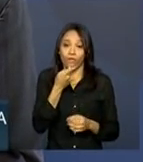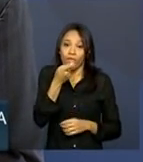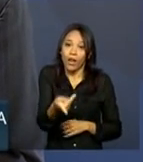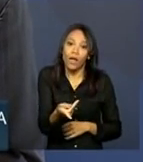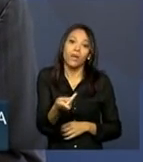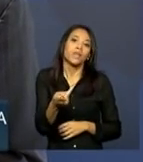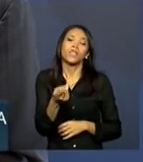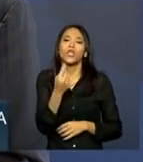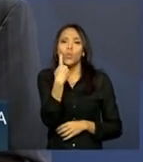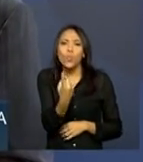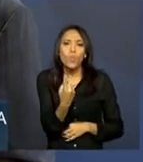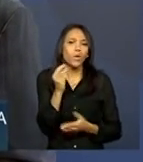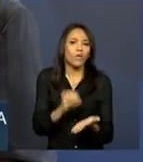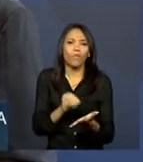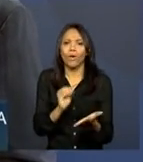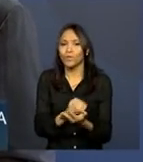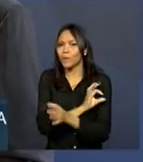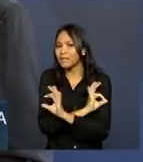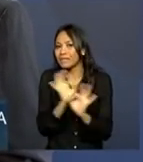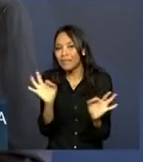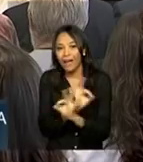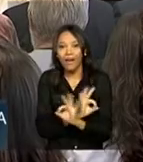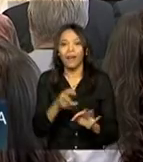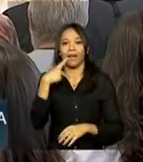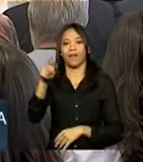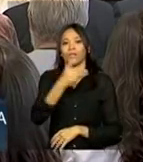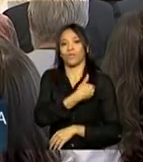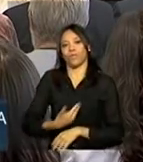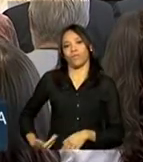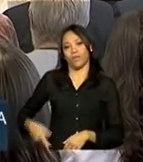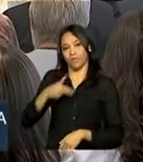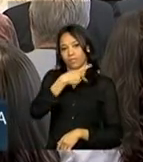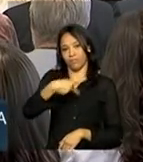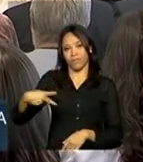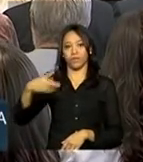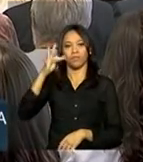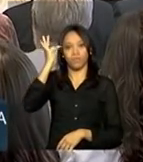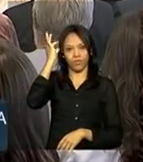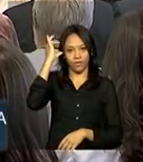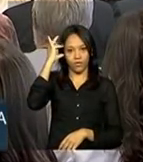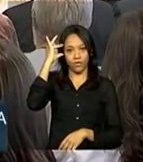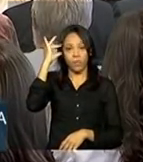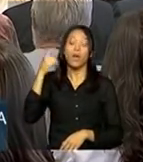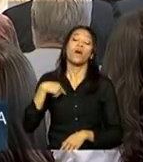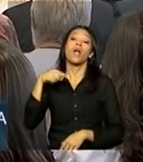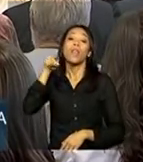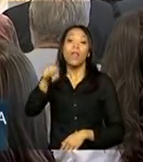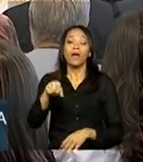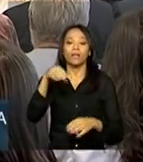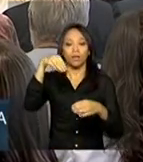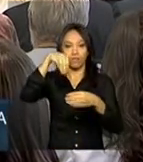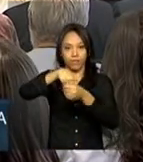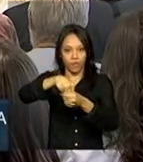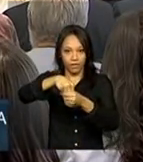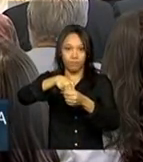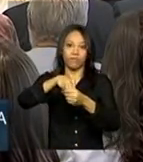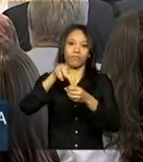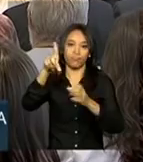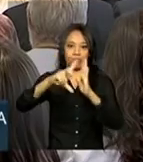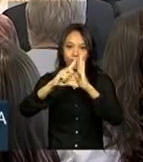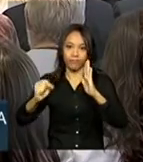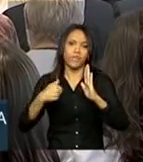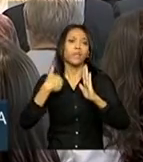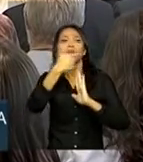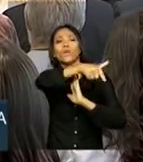em nenhum momento do governo de vossa excelência tivemos no gabinete da presidência da república mas em diversos outros